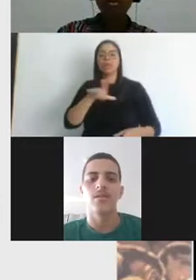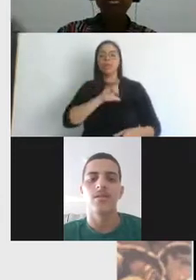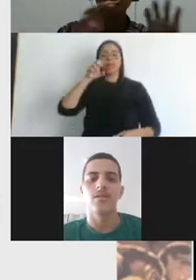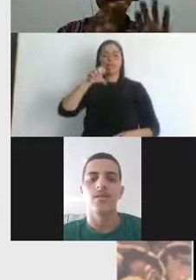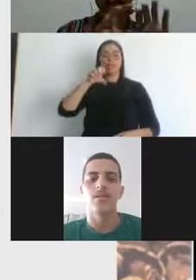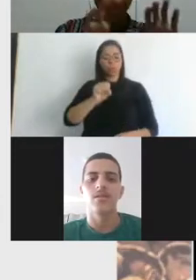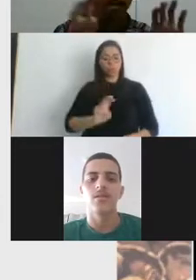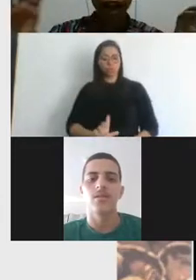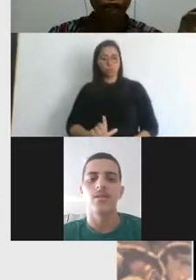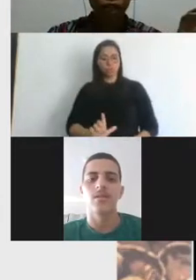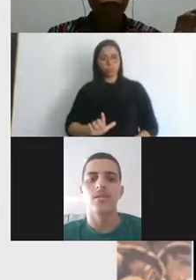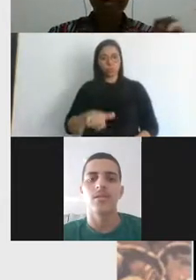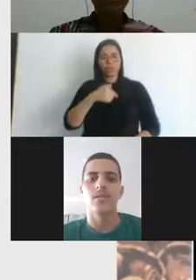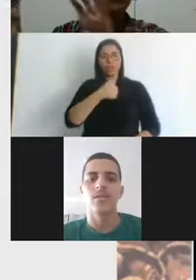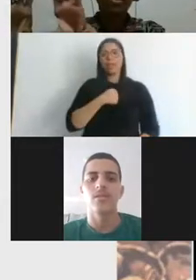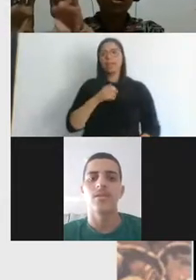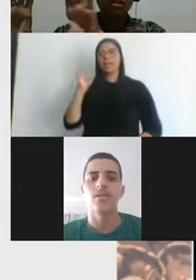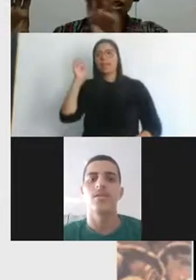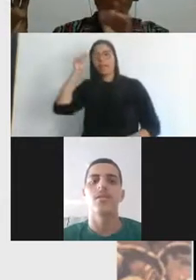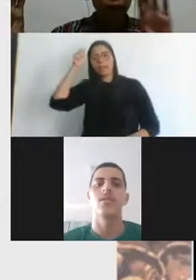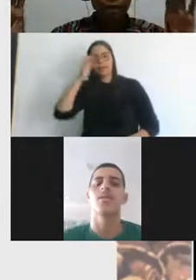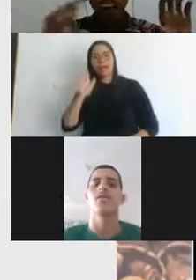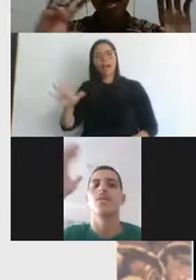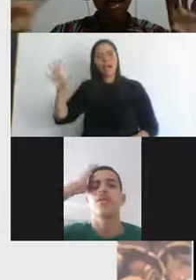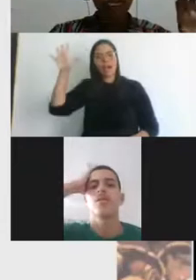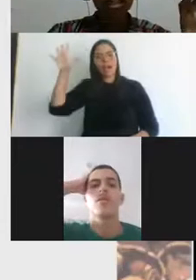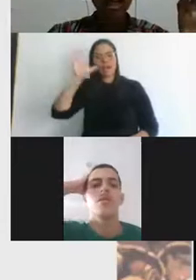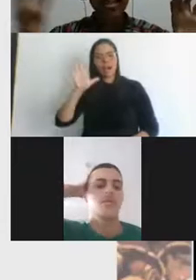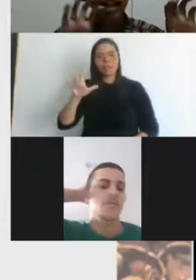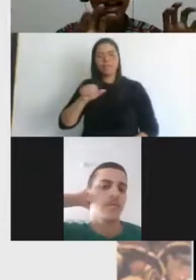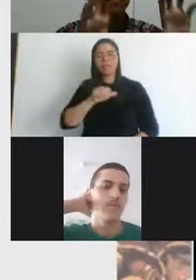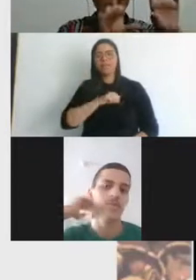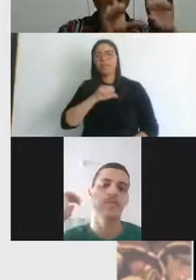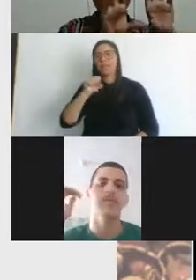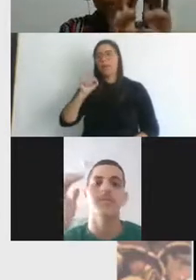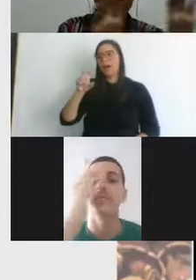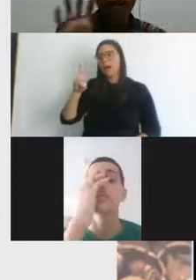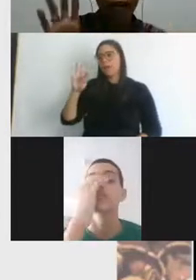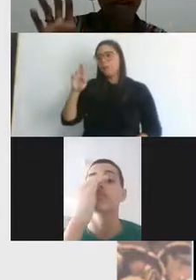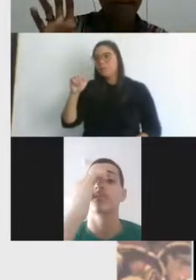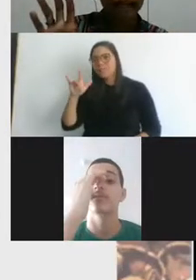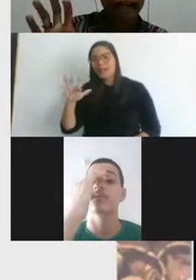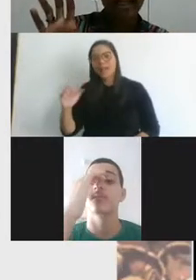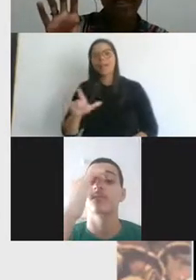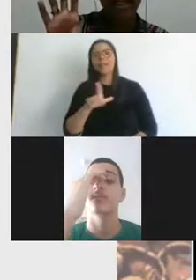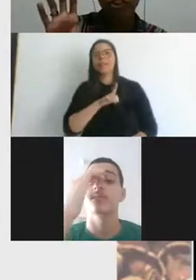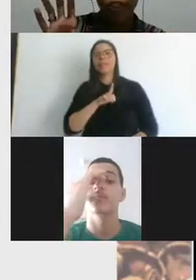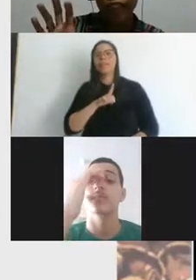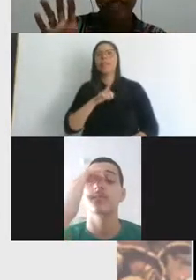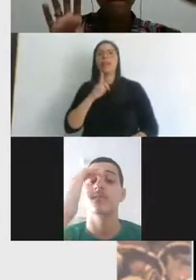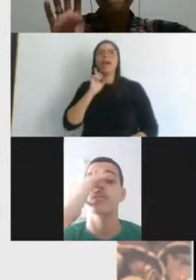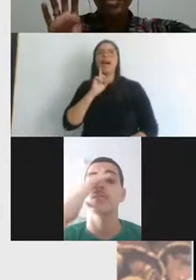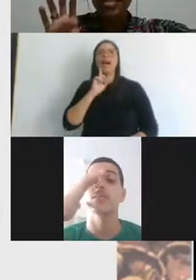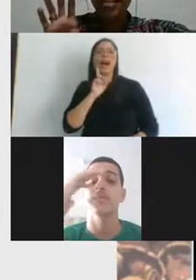onde está a África e onde está está Austrália África está América